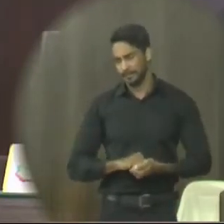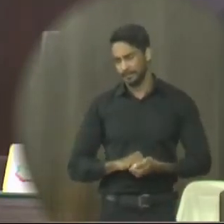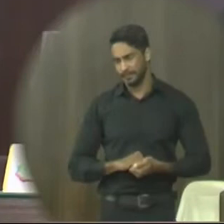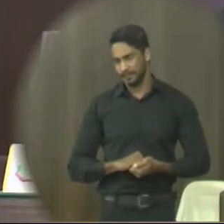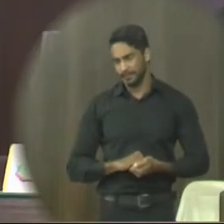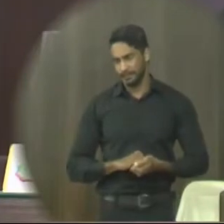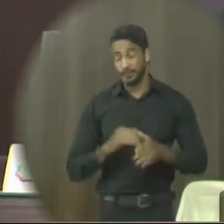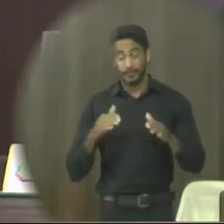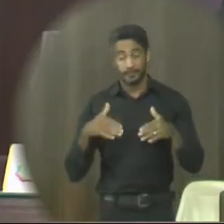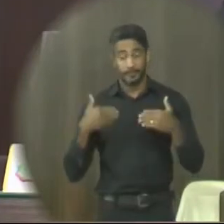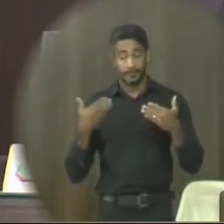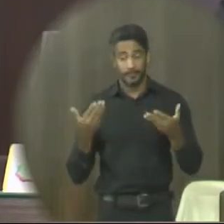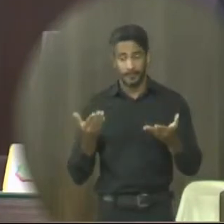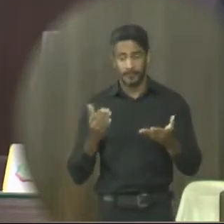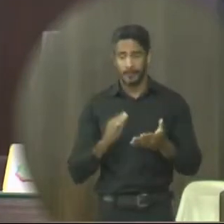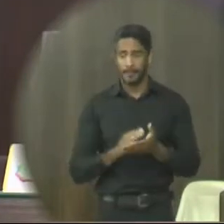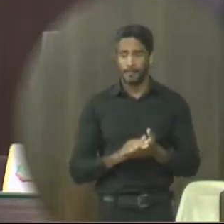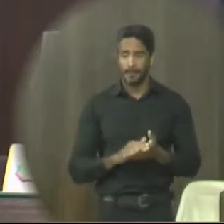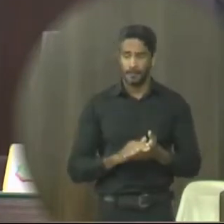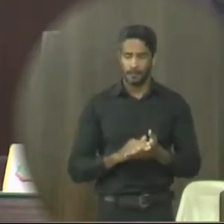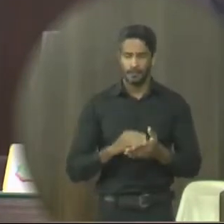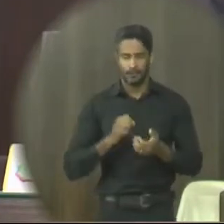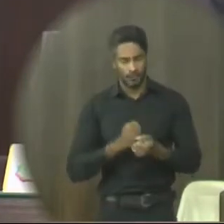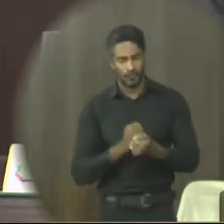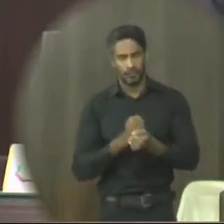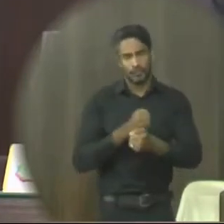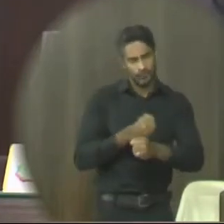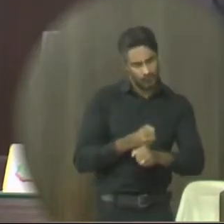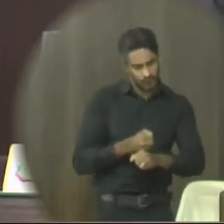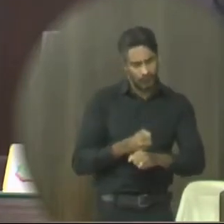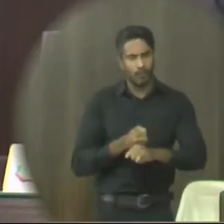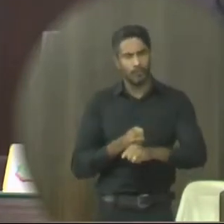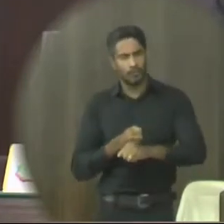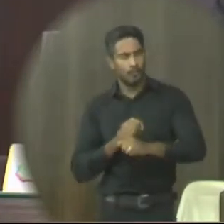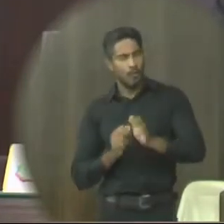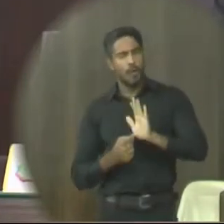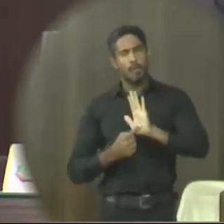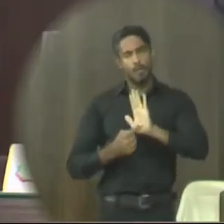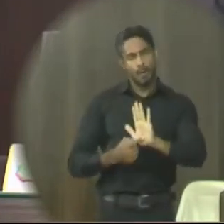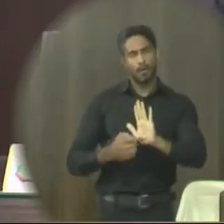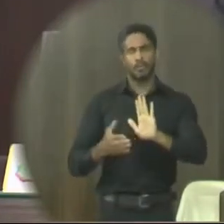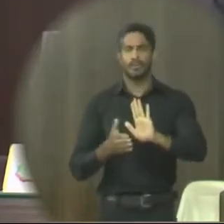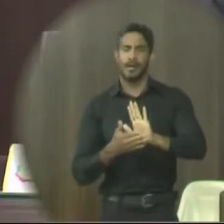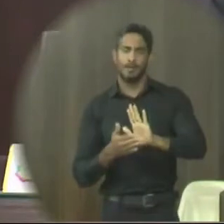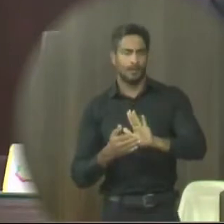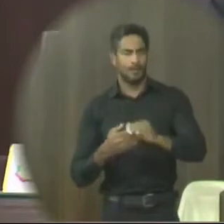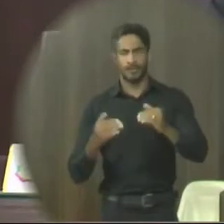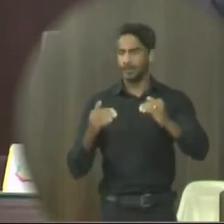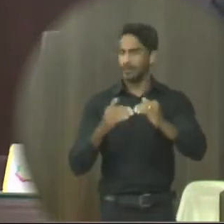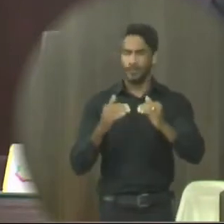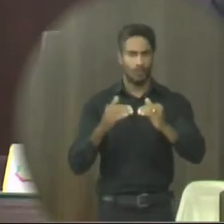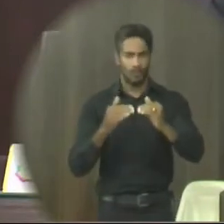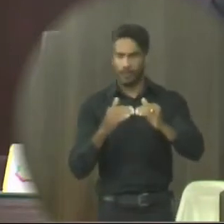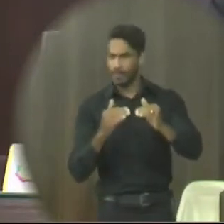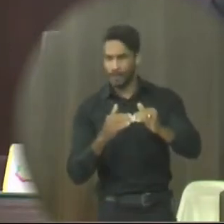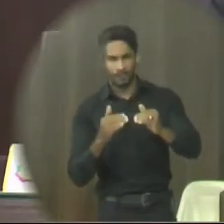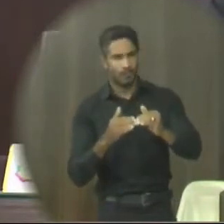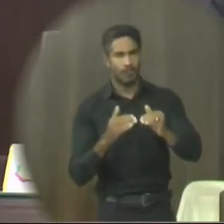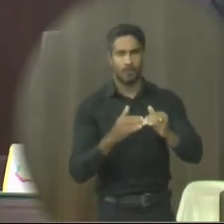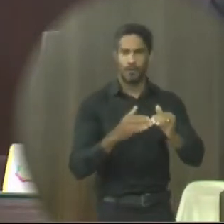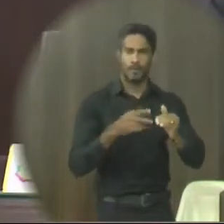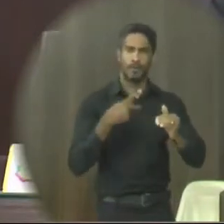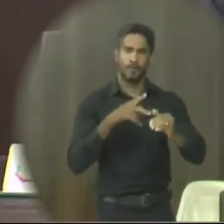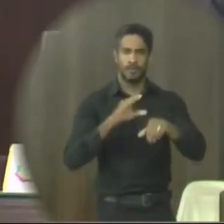Da conclusão, por todos os pontos se nota-se que a proposta mostra-se incompatível com as